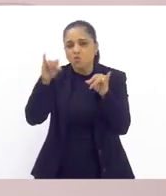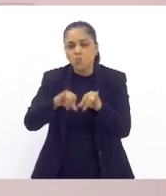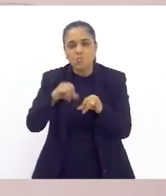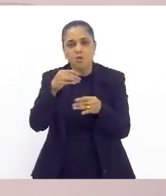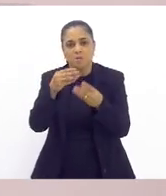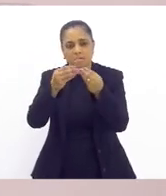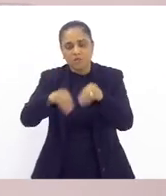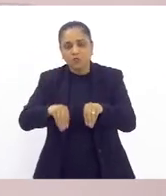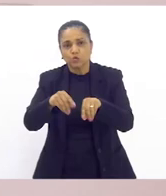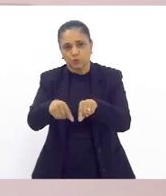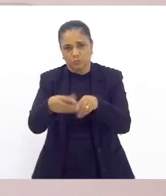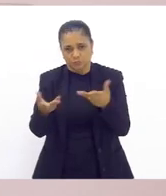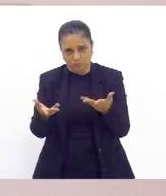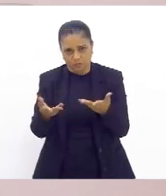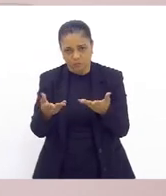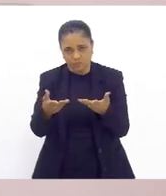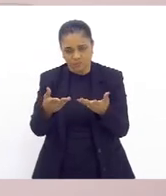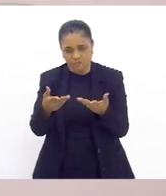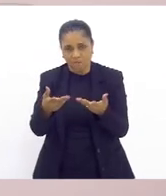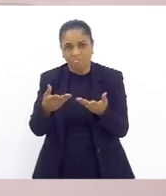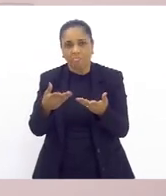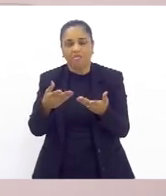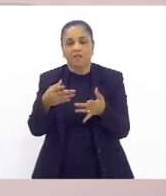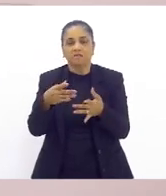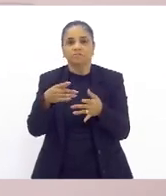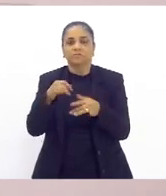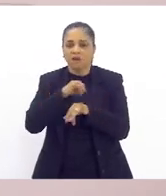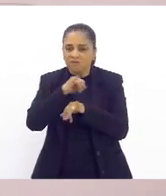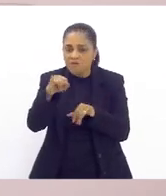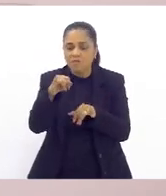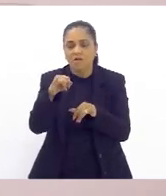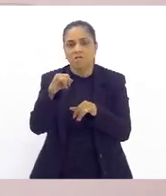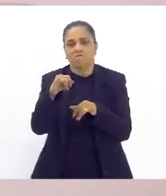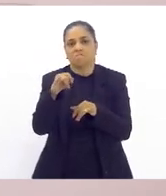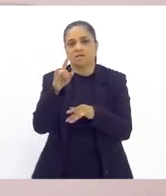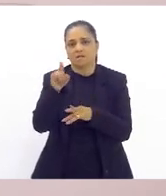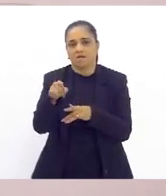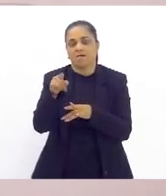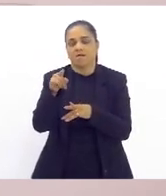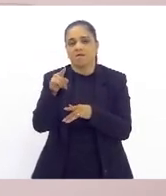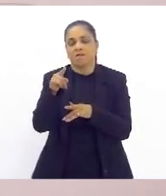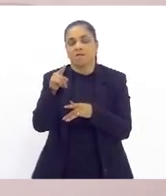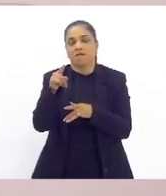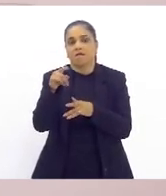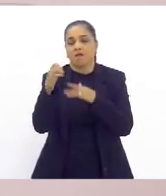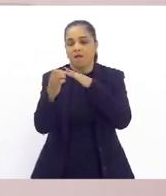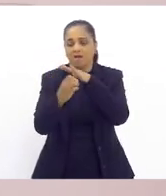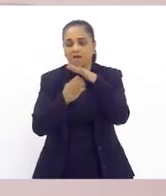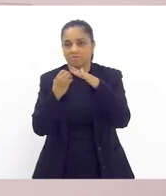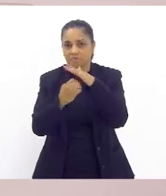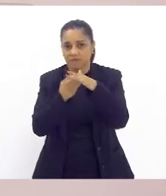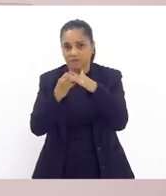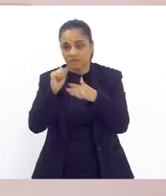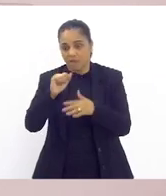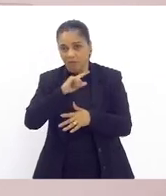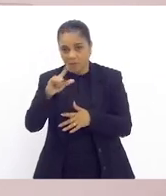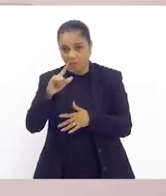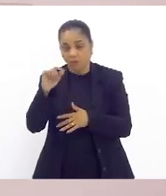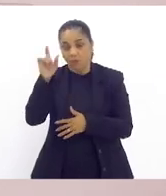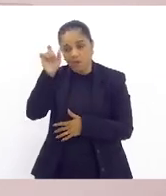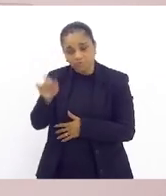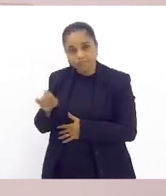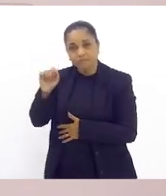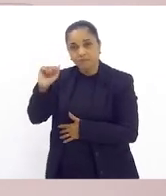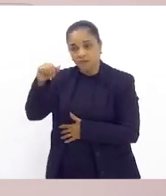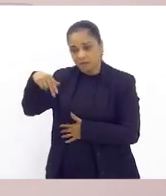minha constatação dizer para a senhora Andreia que trouxemos aqui vários vários